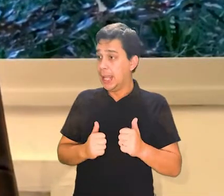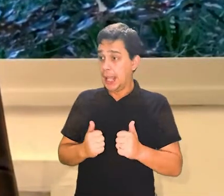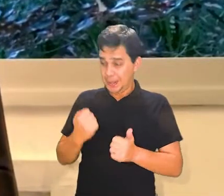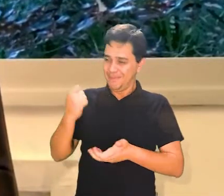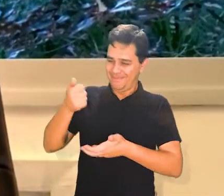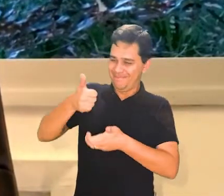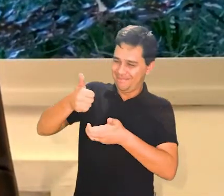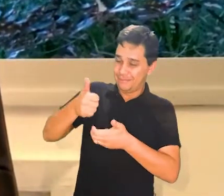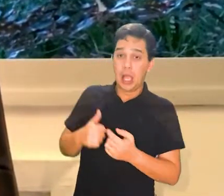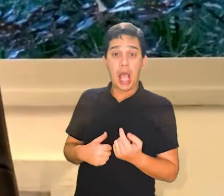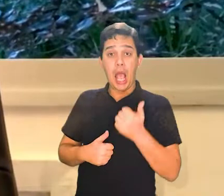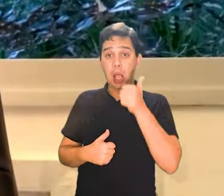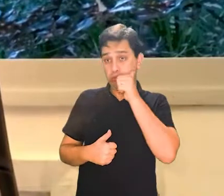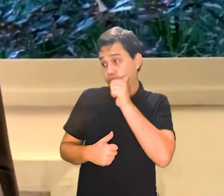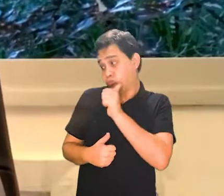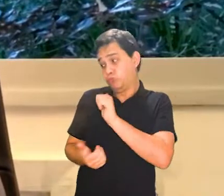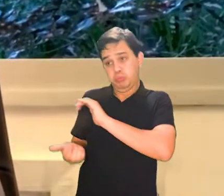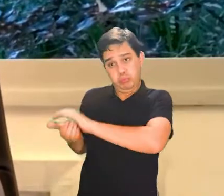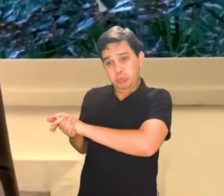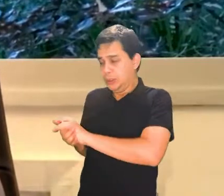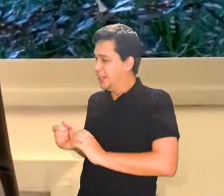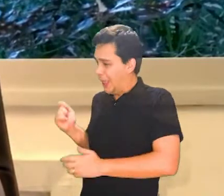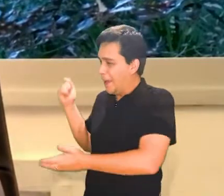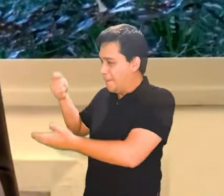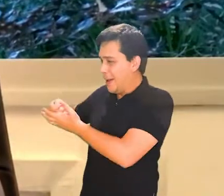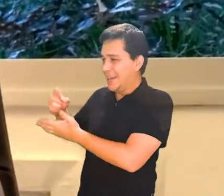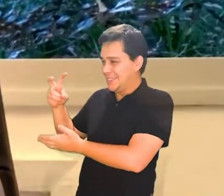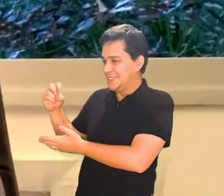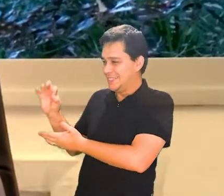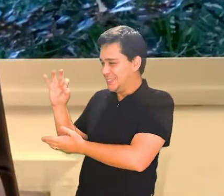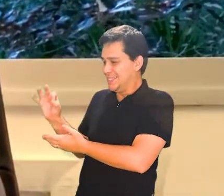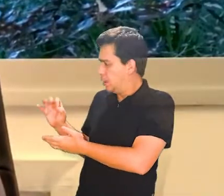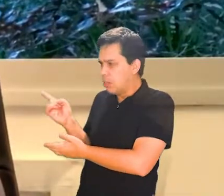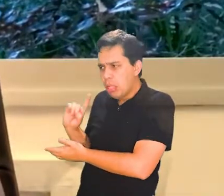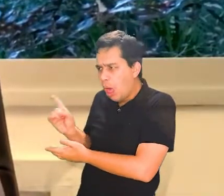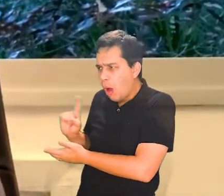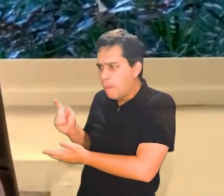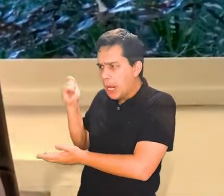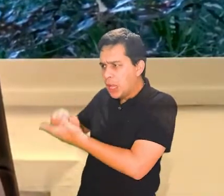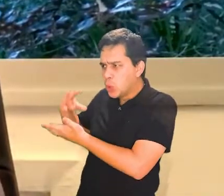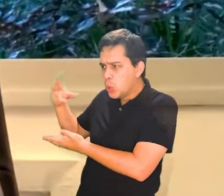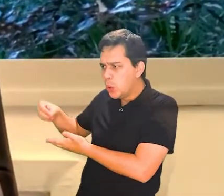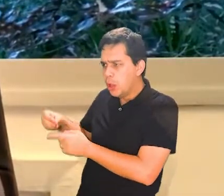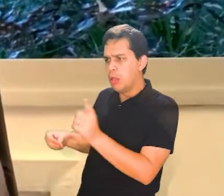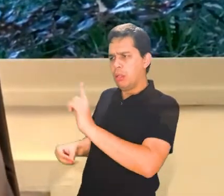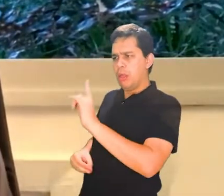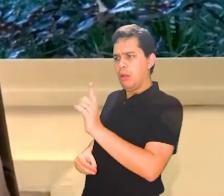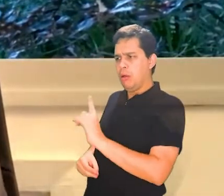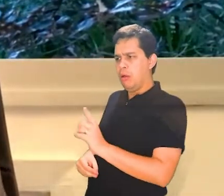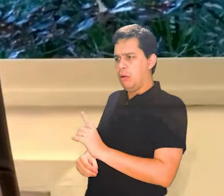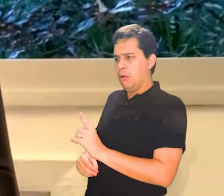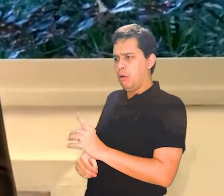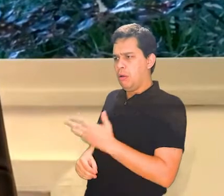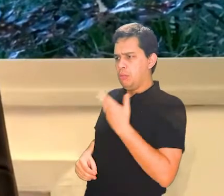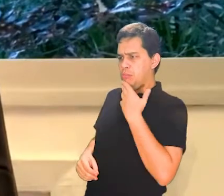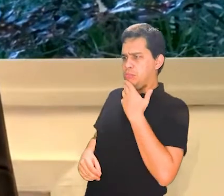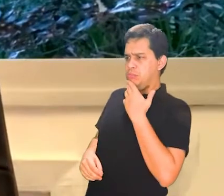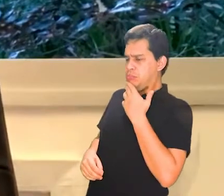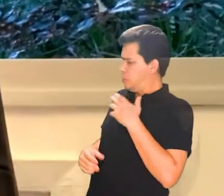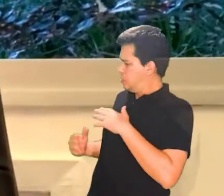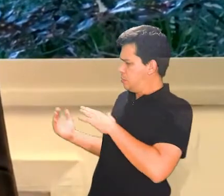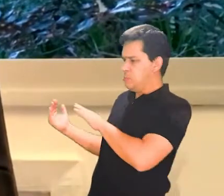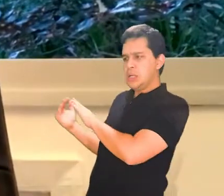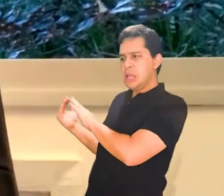cidadã carioca, então ela não tinha direito àquela promoção. E aí ele falou, bom, se ela não pode ir, eu